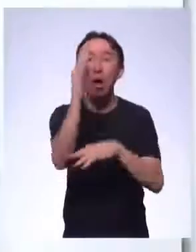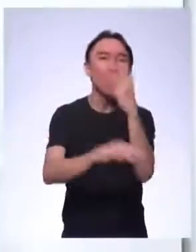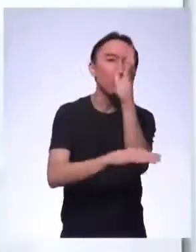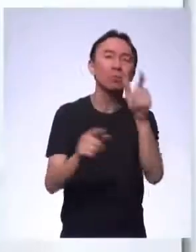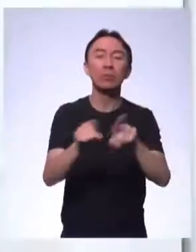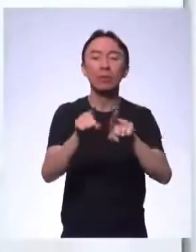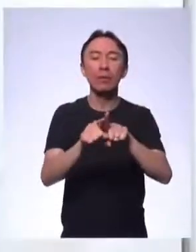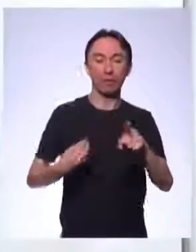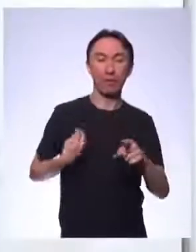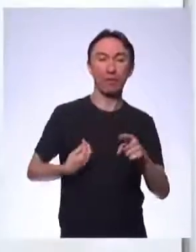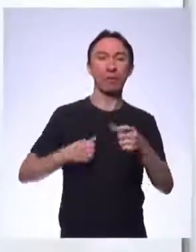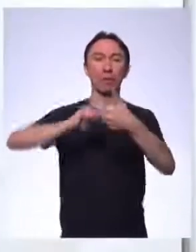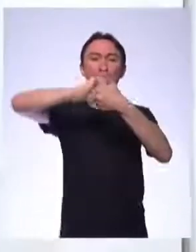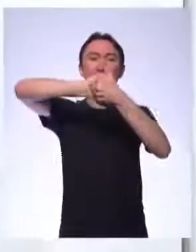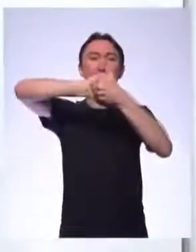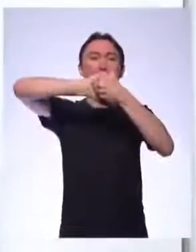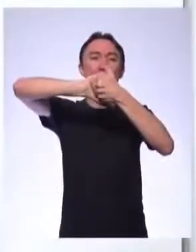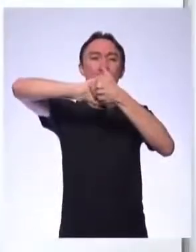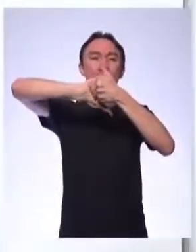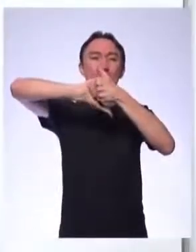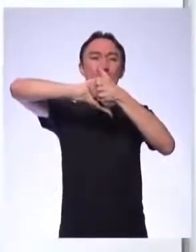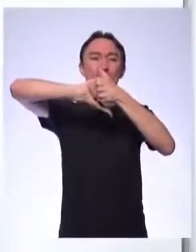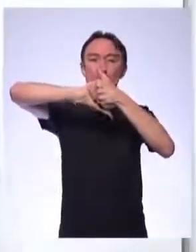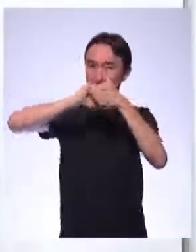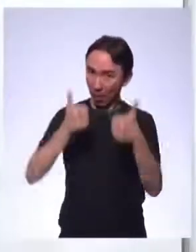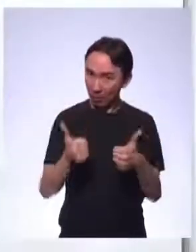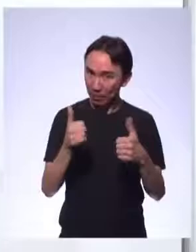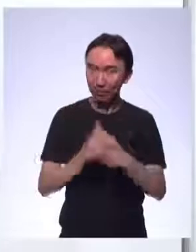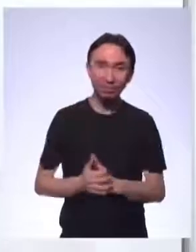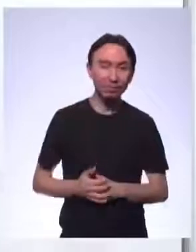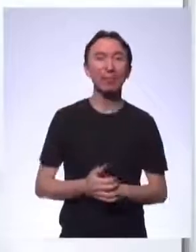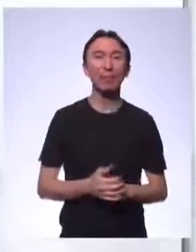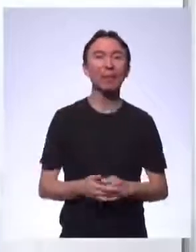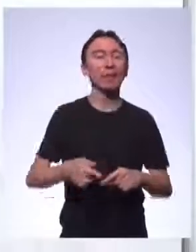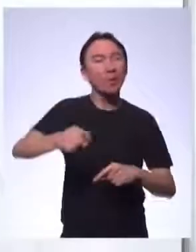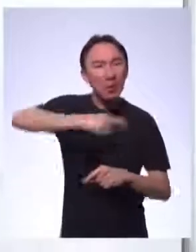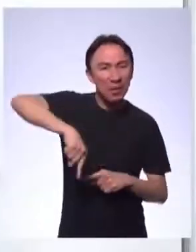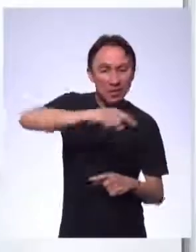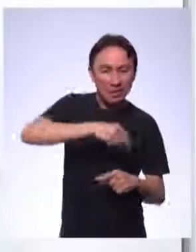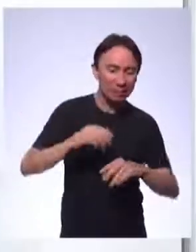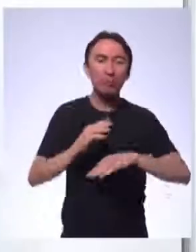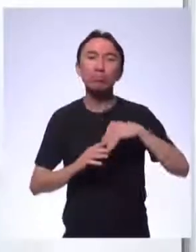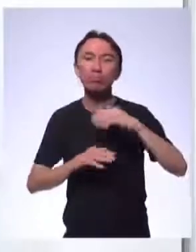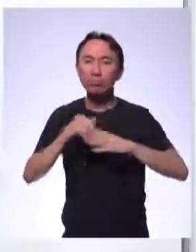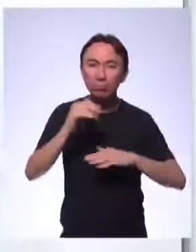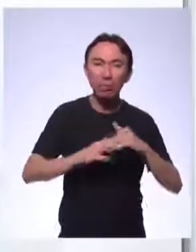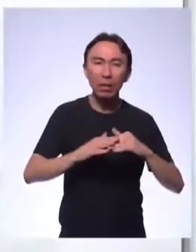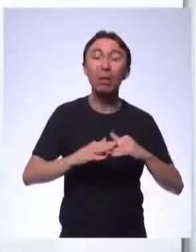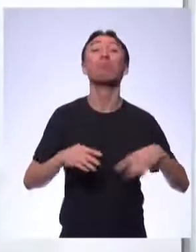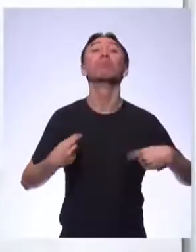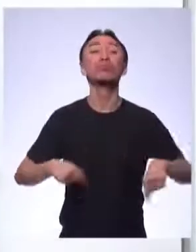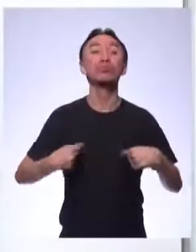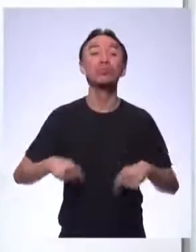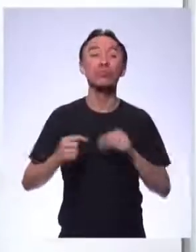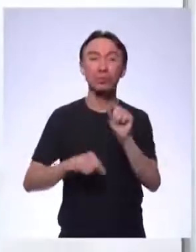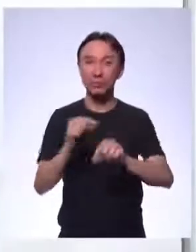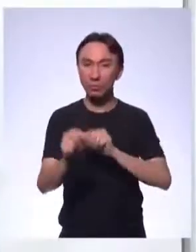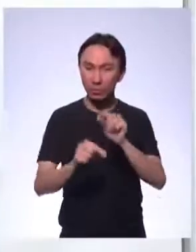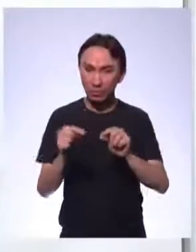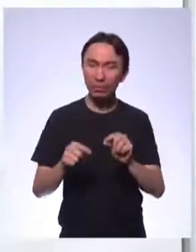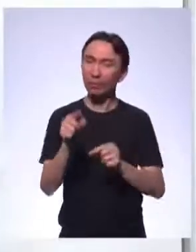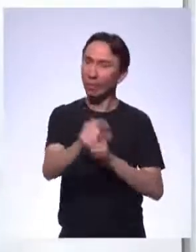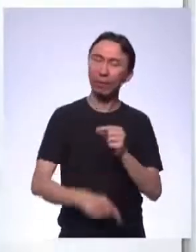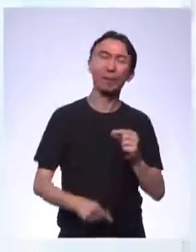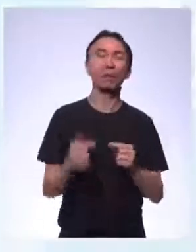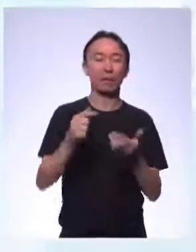vida. Muito bem. Para a gente trabalhar essas habilidades aí, então a gente vai utilizar o nosso caderninho